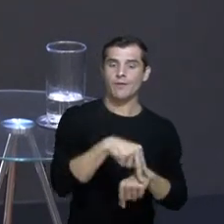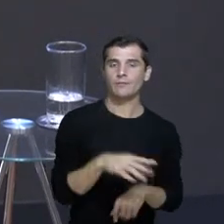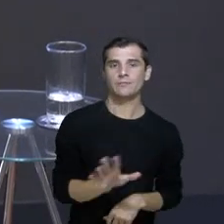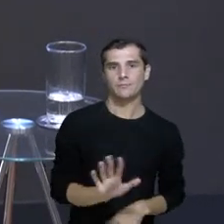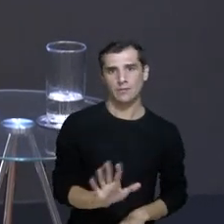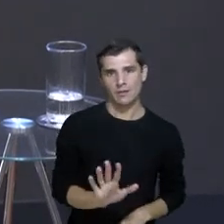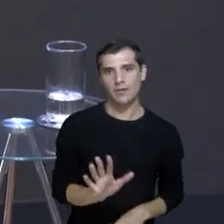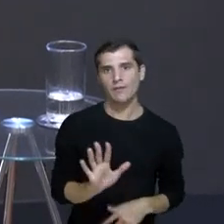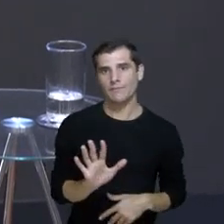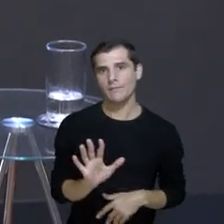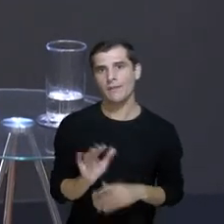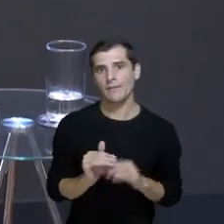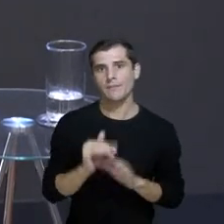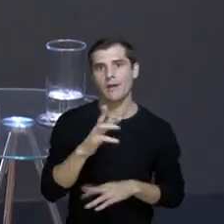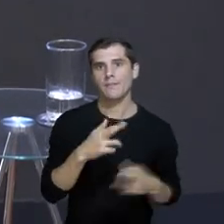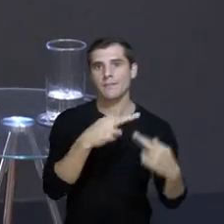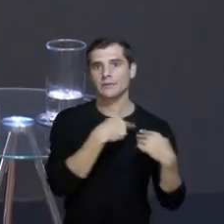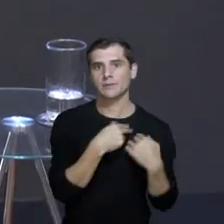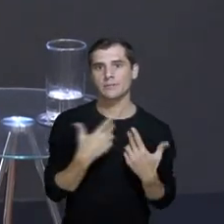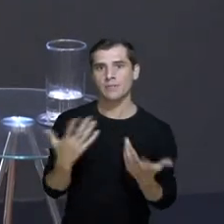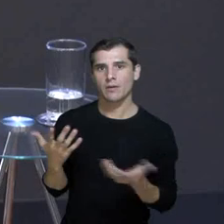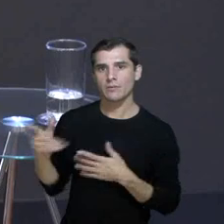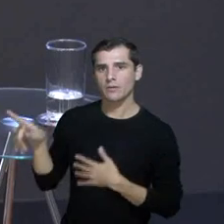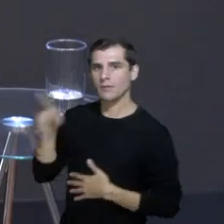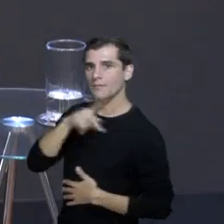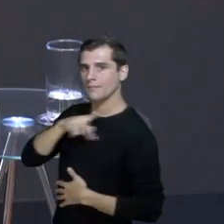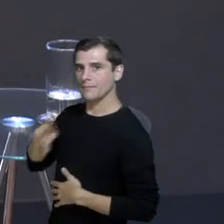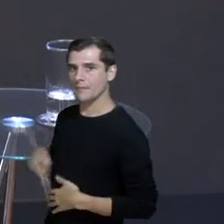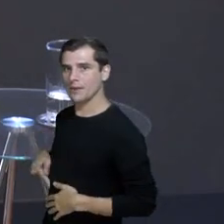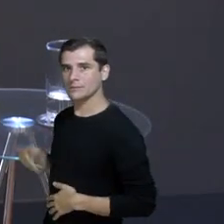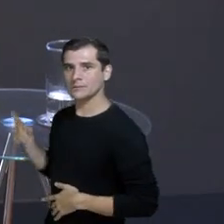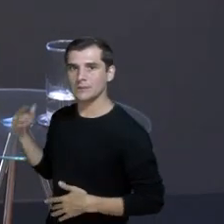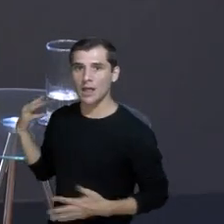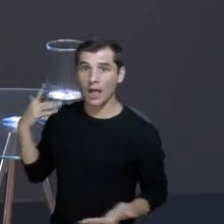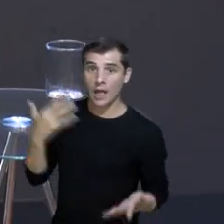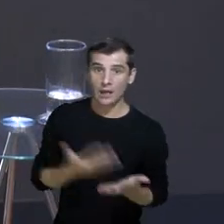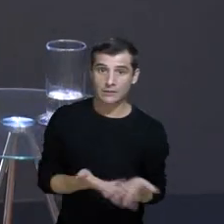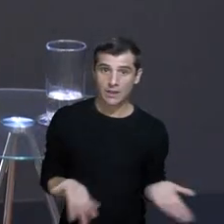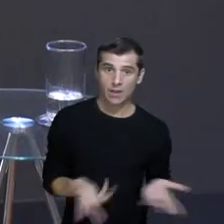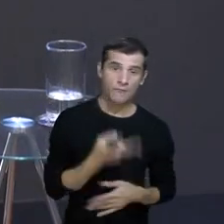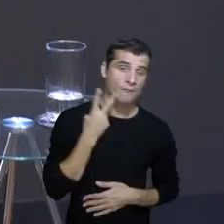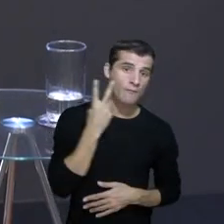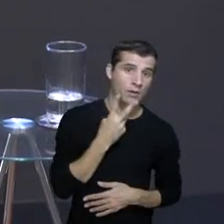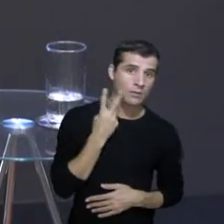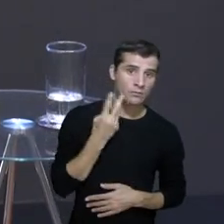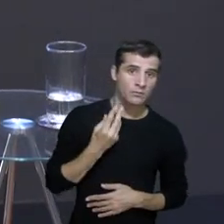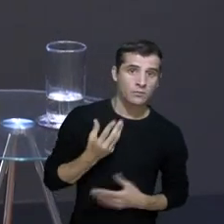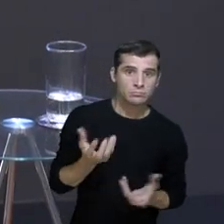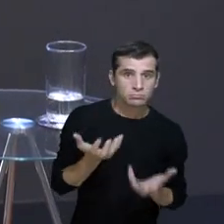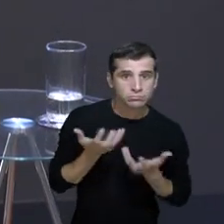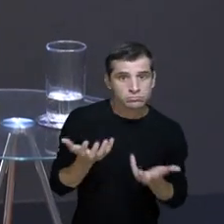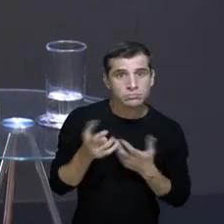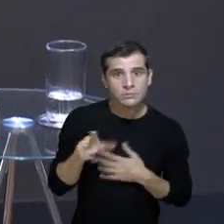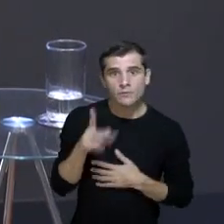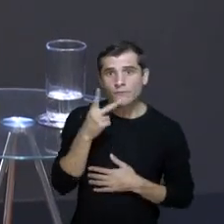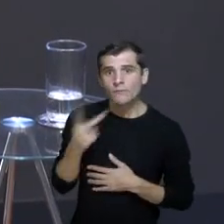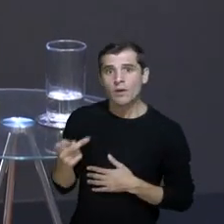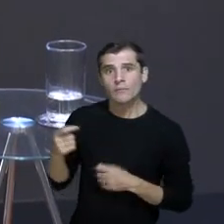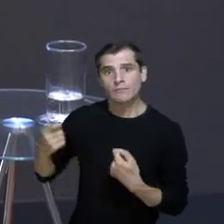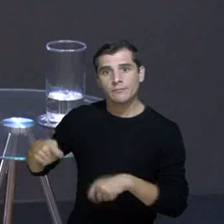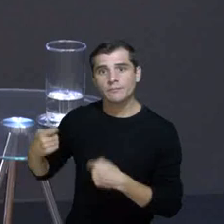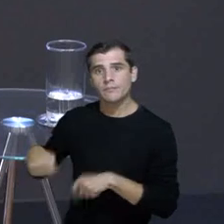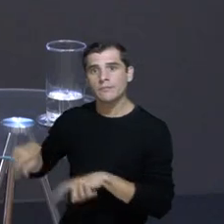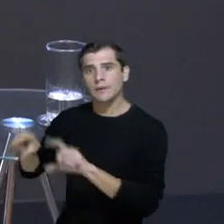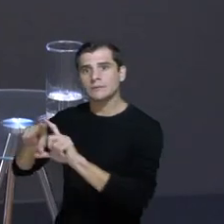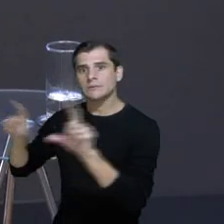isso para desde o Presidente da República até nossos vereadores da cidade é isso que deveria est escrito no espelho da